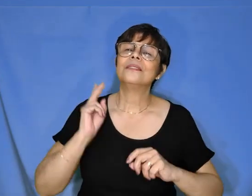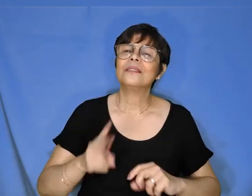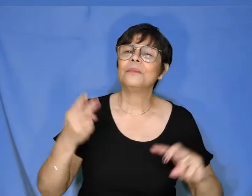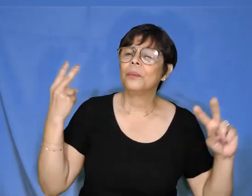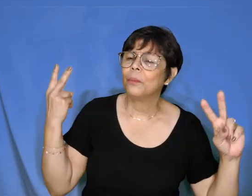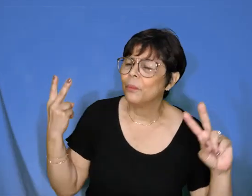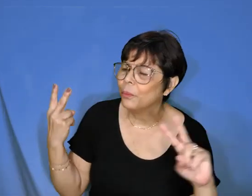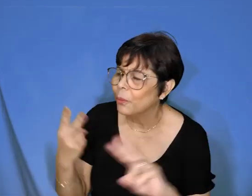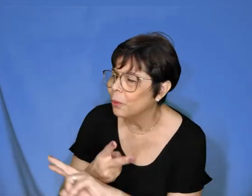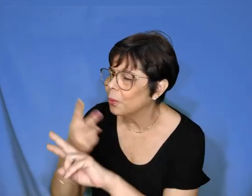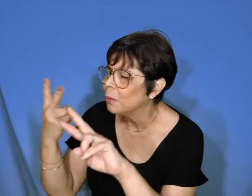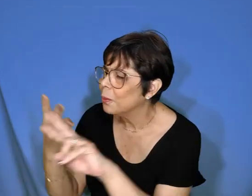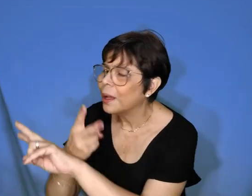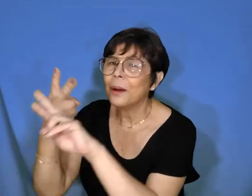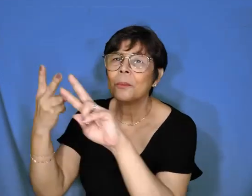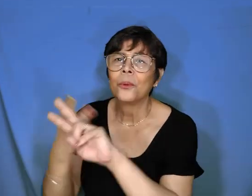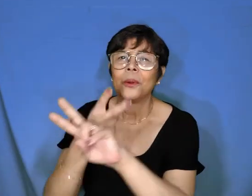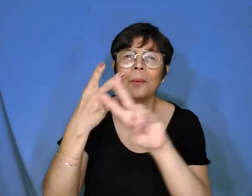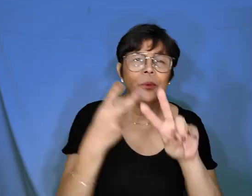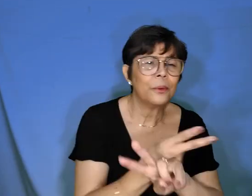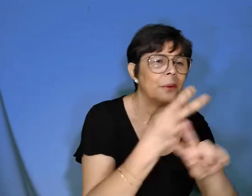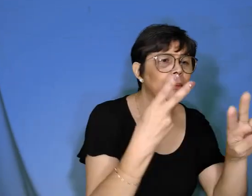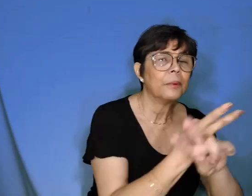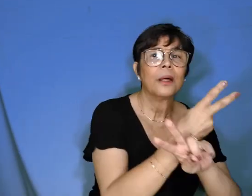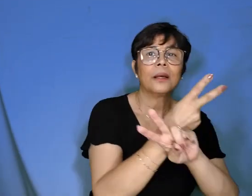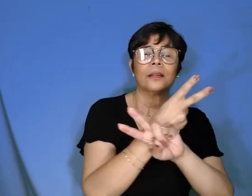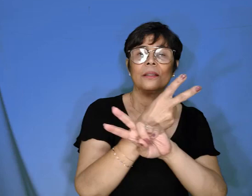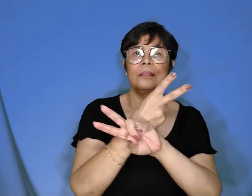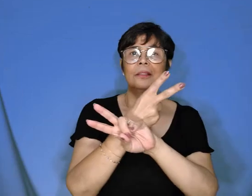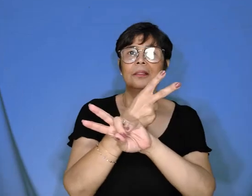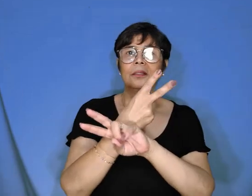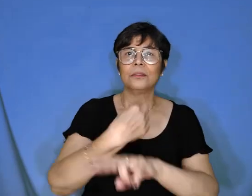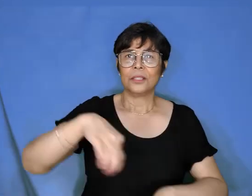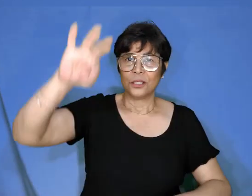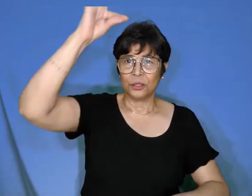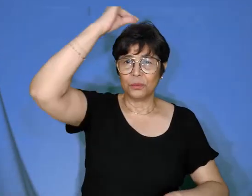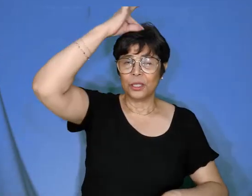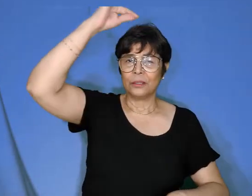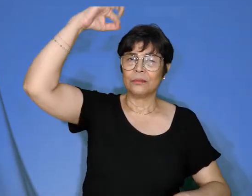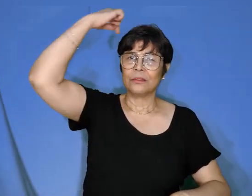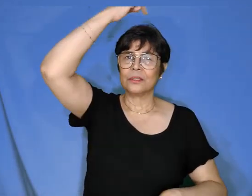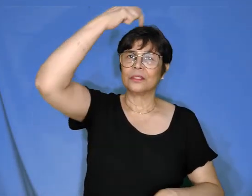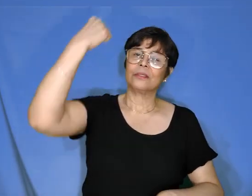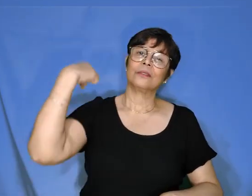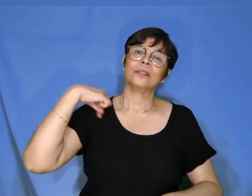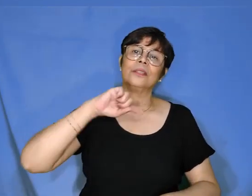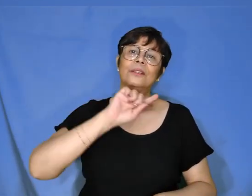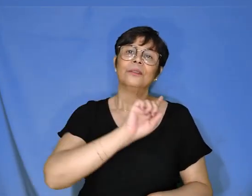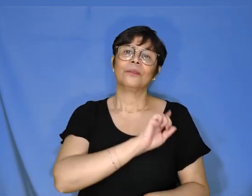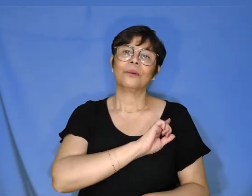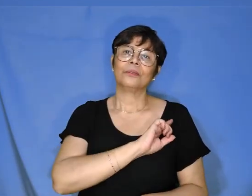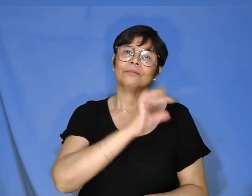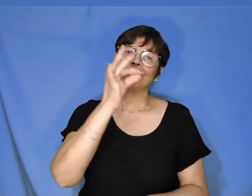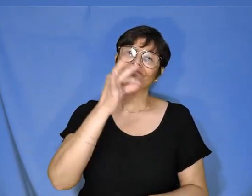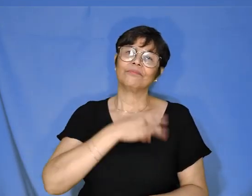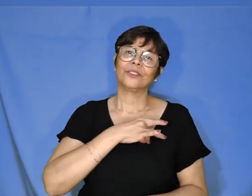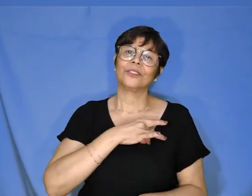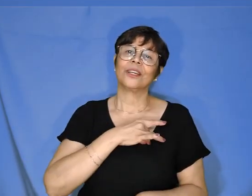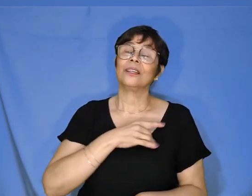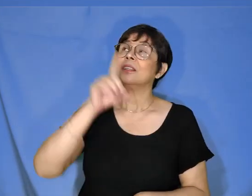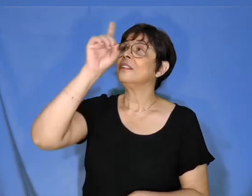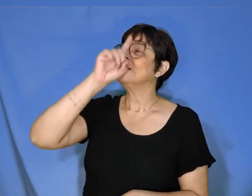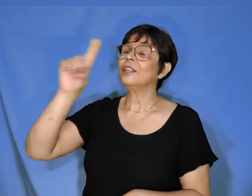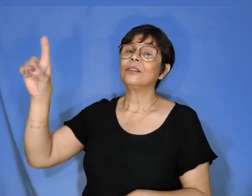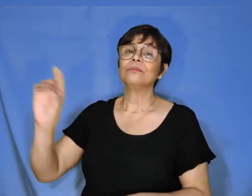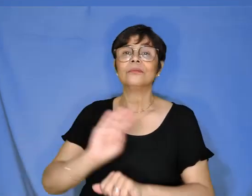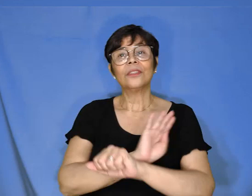de novo. Nós somos como um tanque. Quanto mais damos de nós mesmos, mais precisamos do